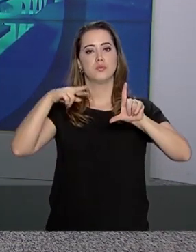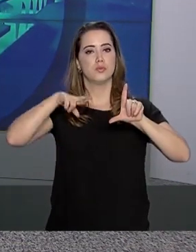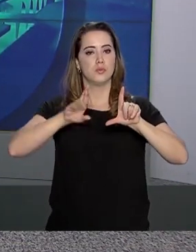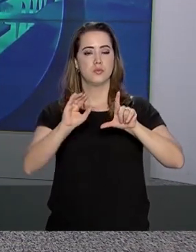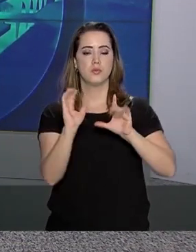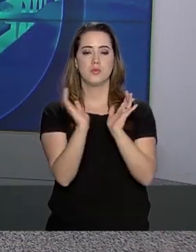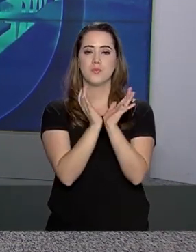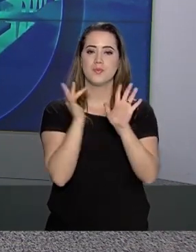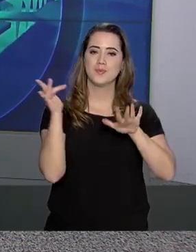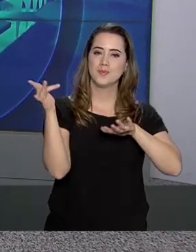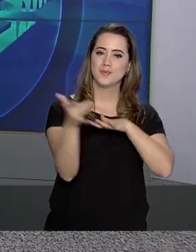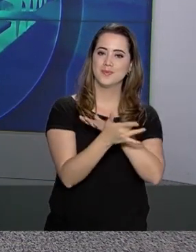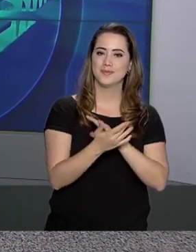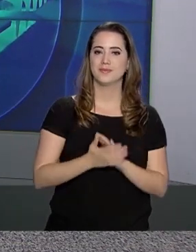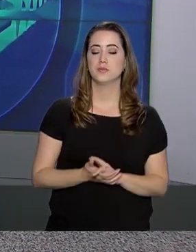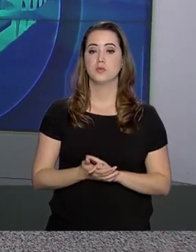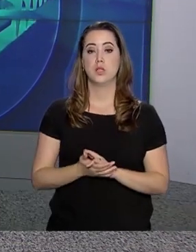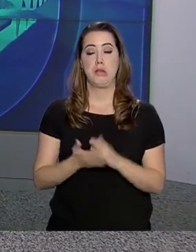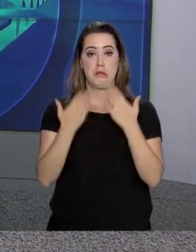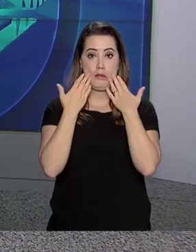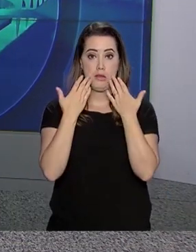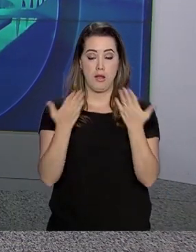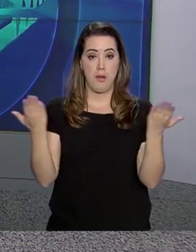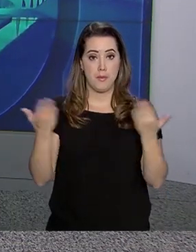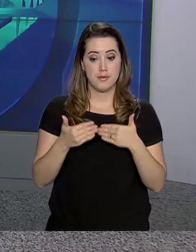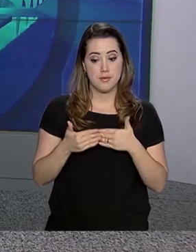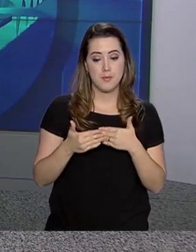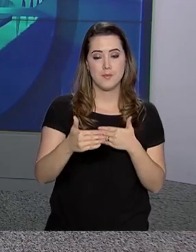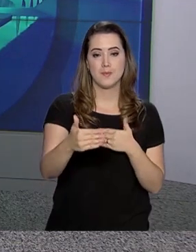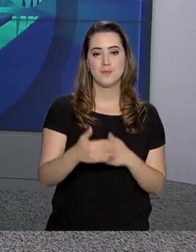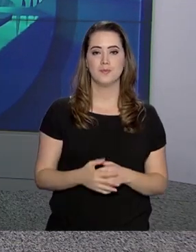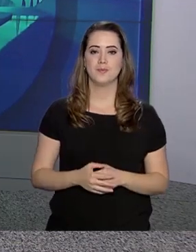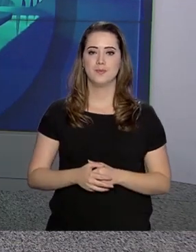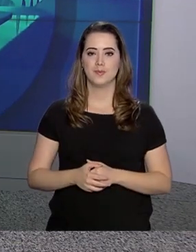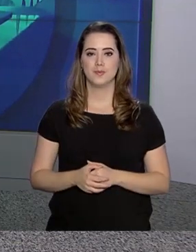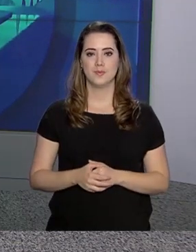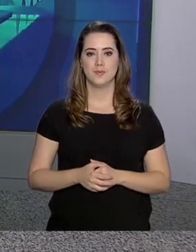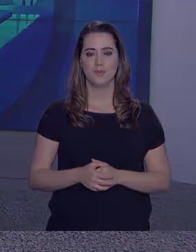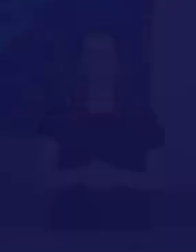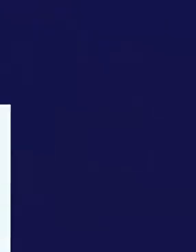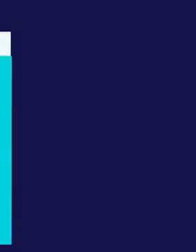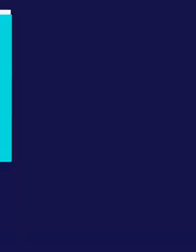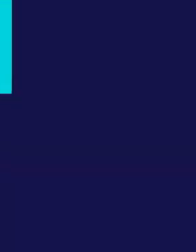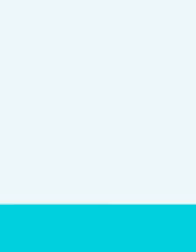TVNBR nas redes sociais. O repórter NBR começa agora.